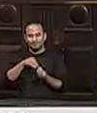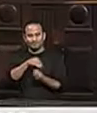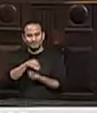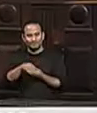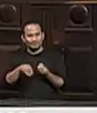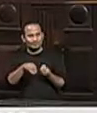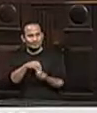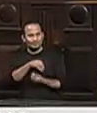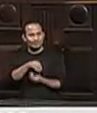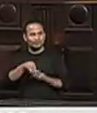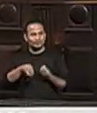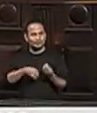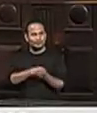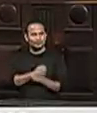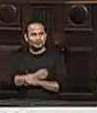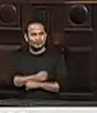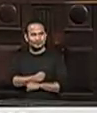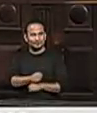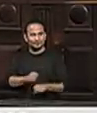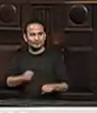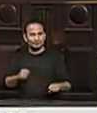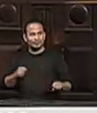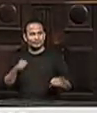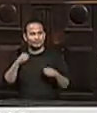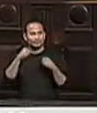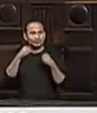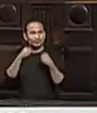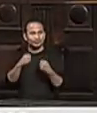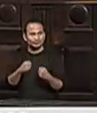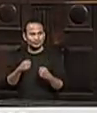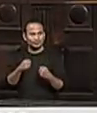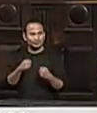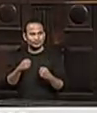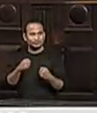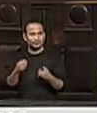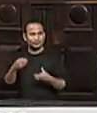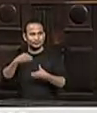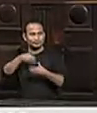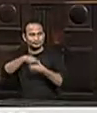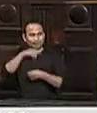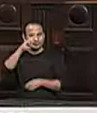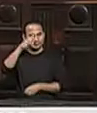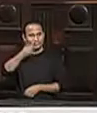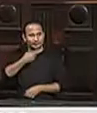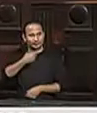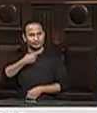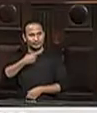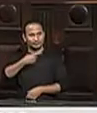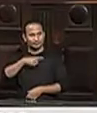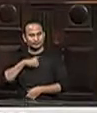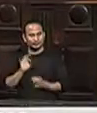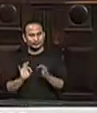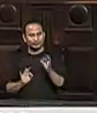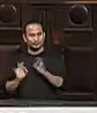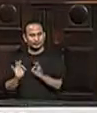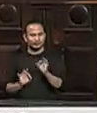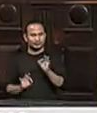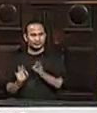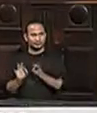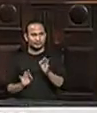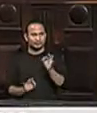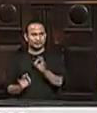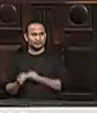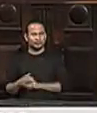audiência na minha cidade e ter podido, dentro de um mandato, ter organizado